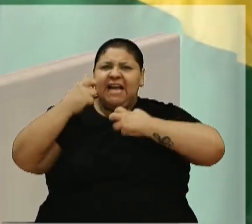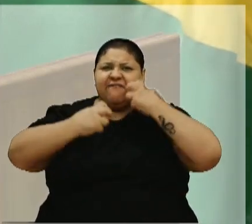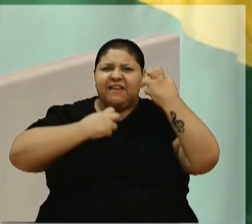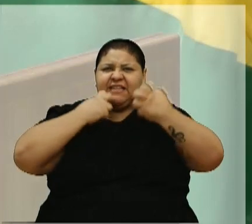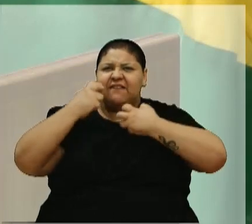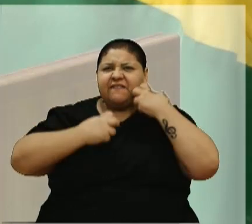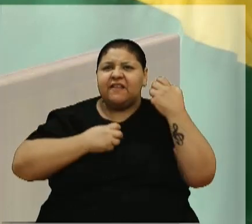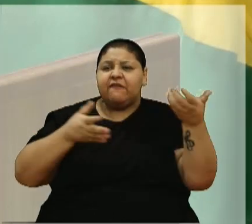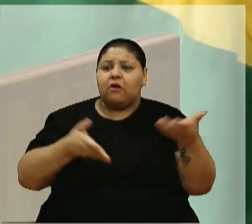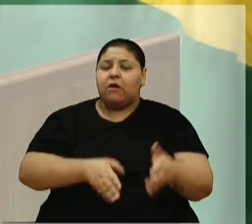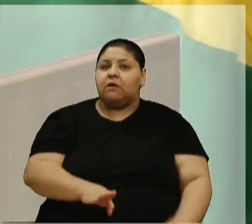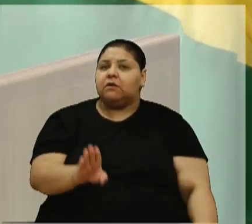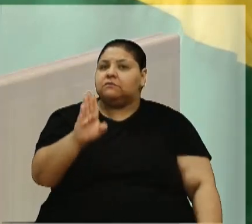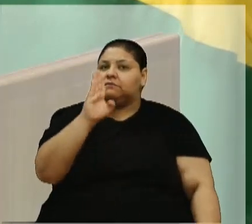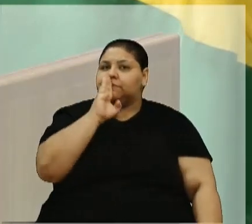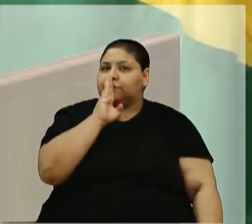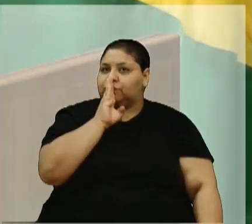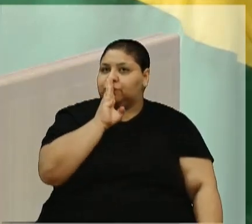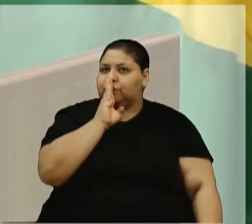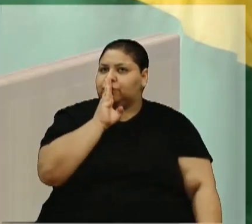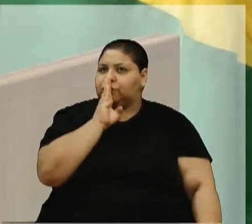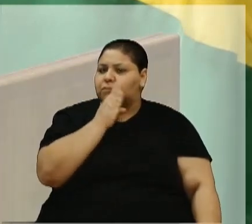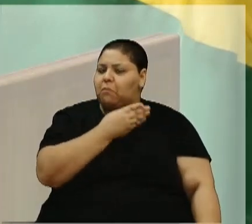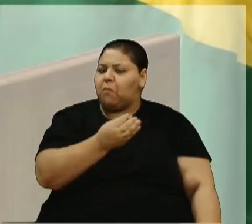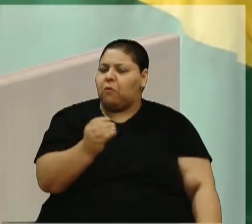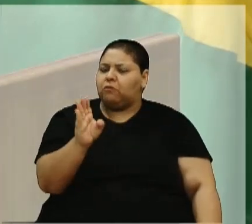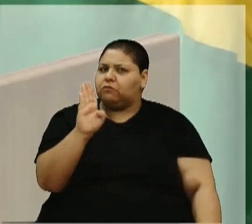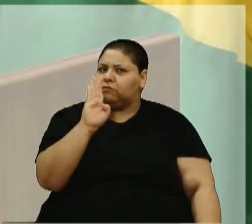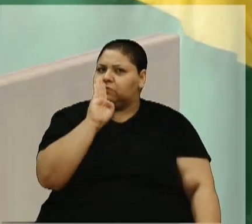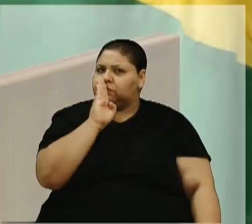quieto. Agora está muito quieto.